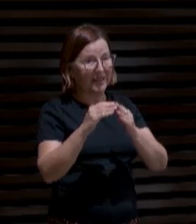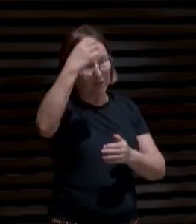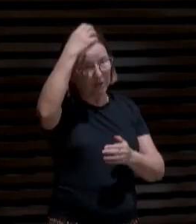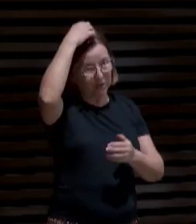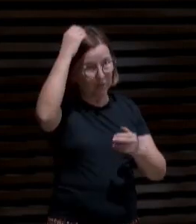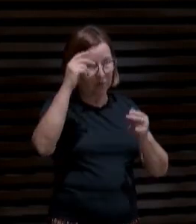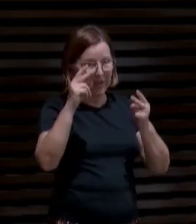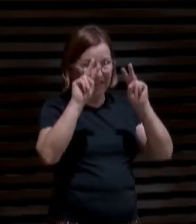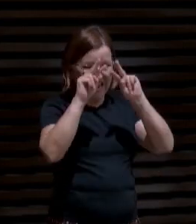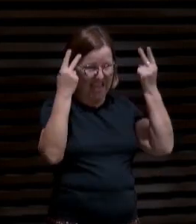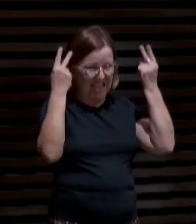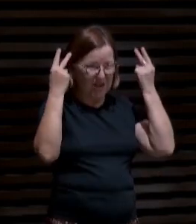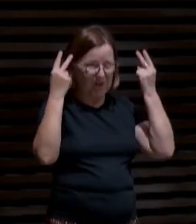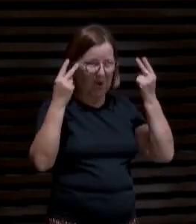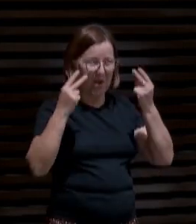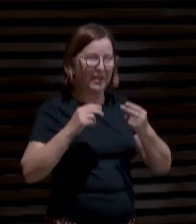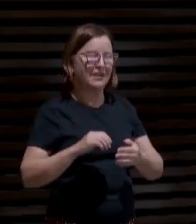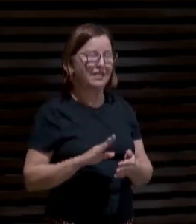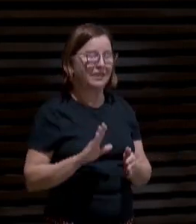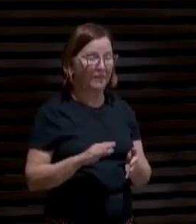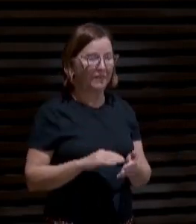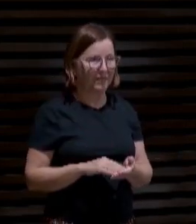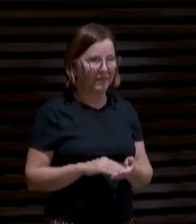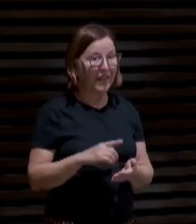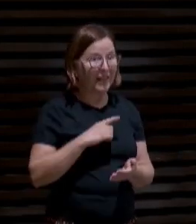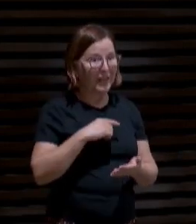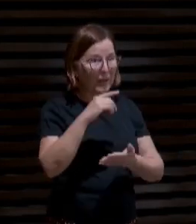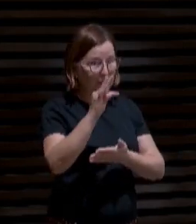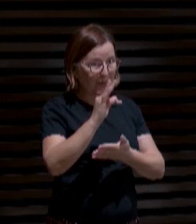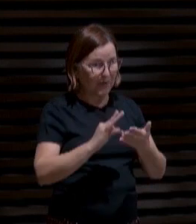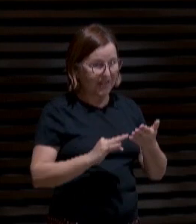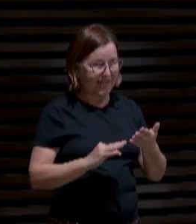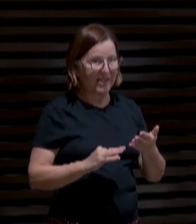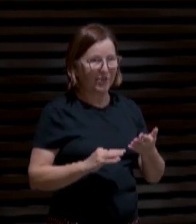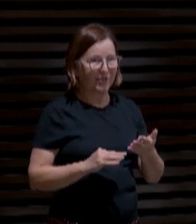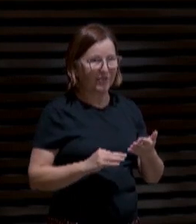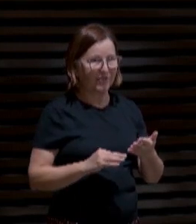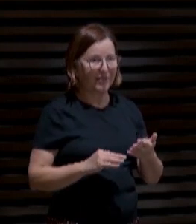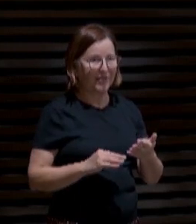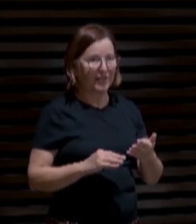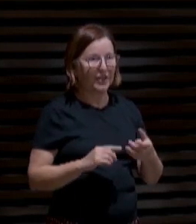fazer voltas. Tem um texto bíblico, vamos dar uma olhada nesse texto bíblico de Lucas, em que,